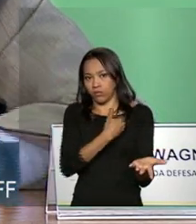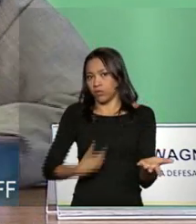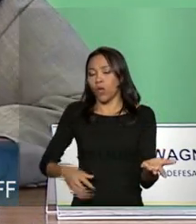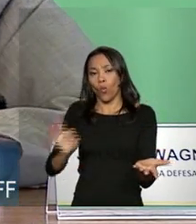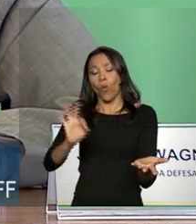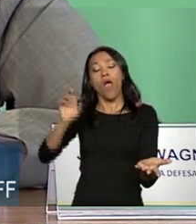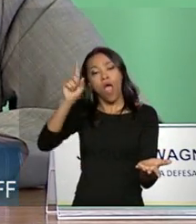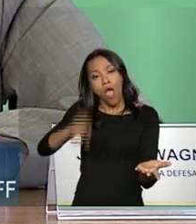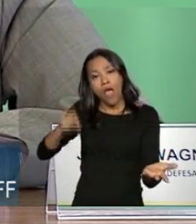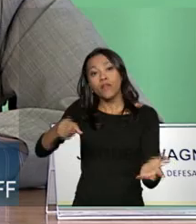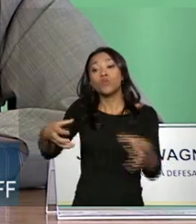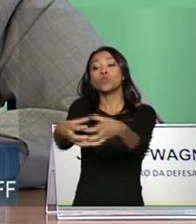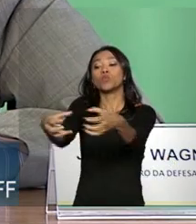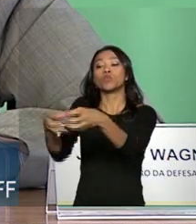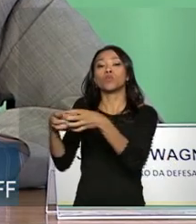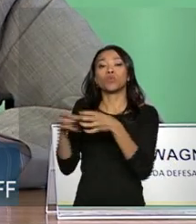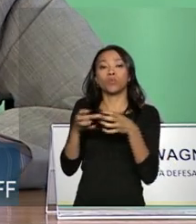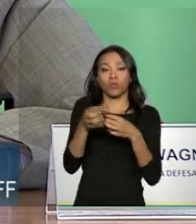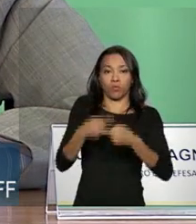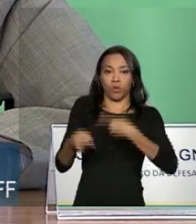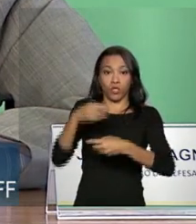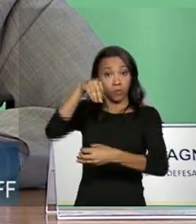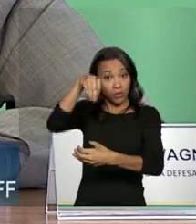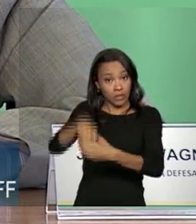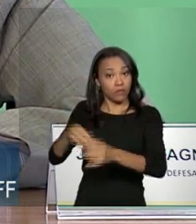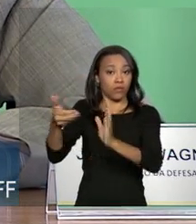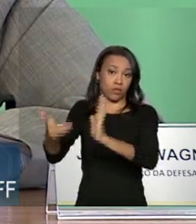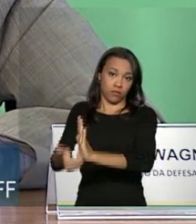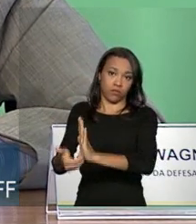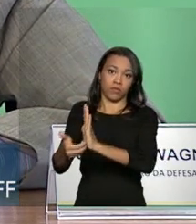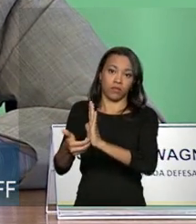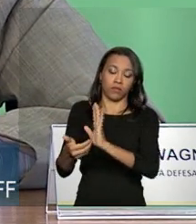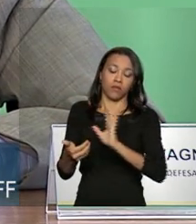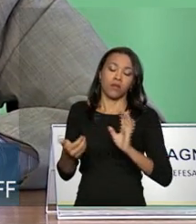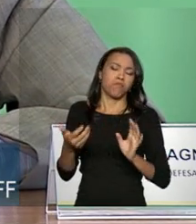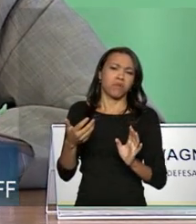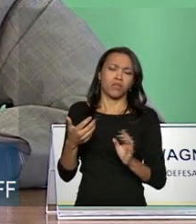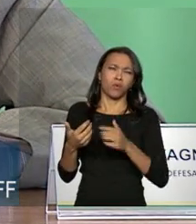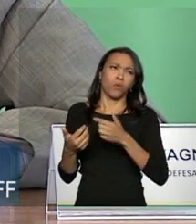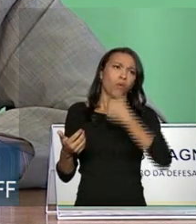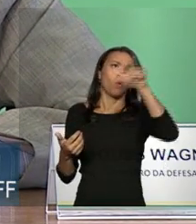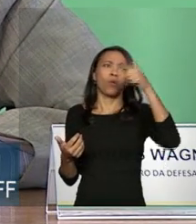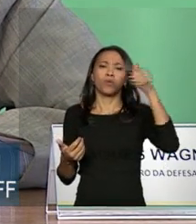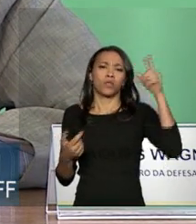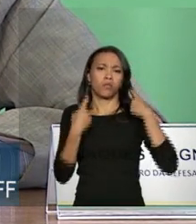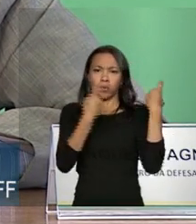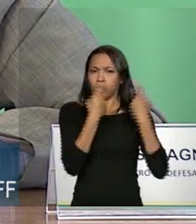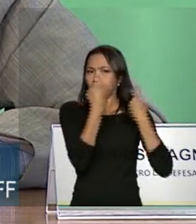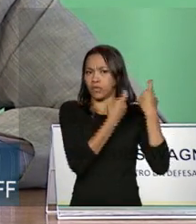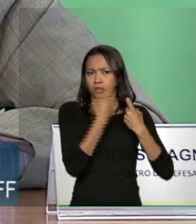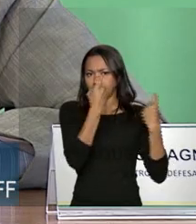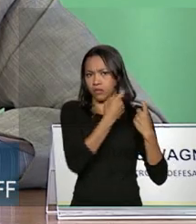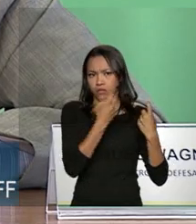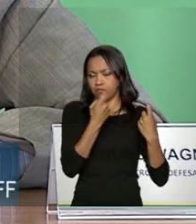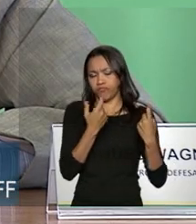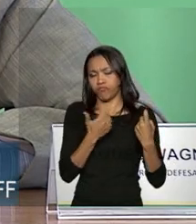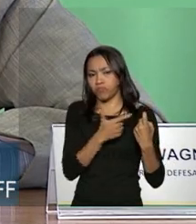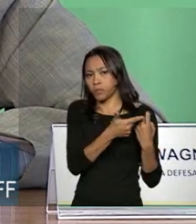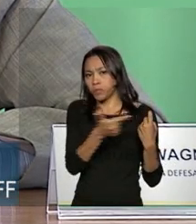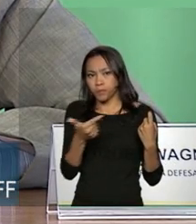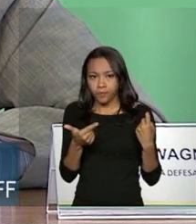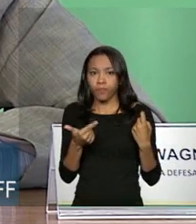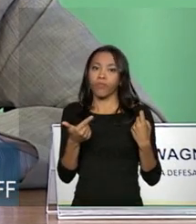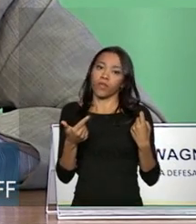de oposição. Mas não tem nenhuma preocupação além dessa, evidentemente que a gente sempre preferia